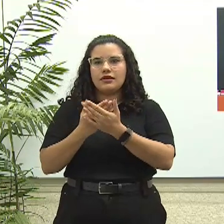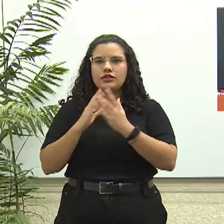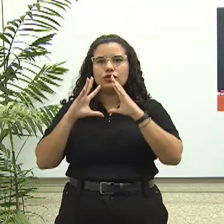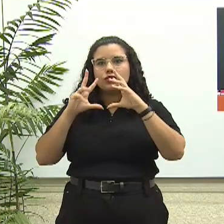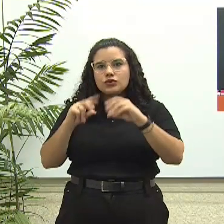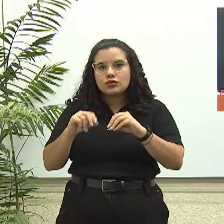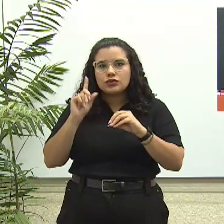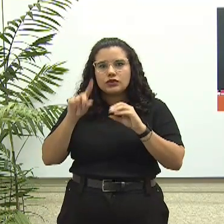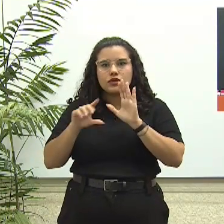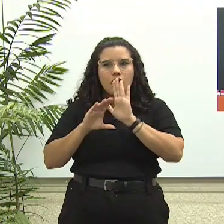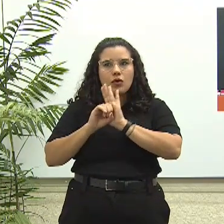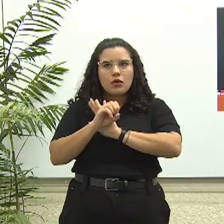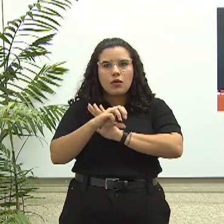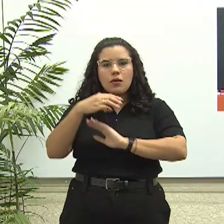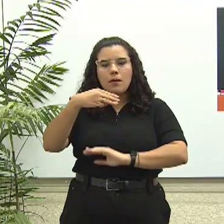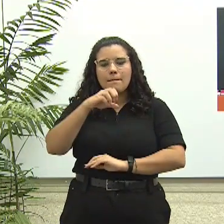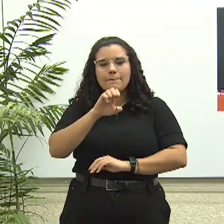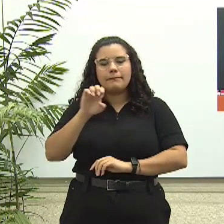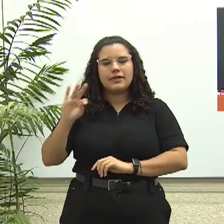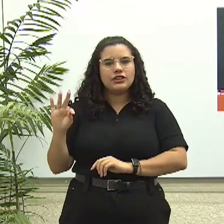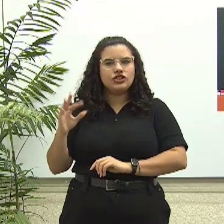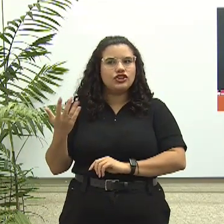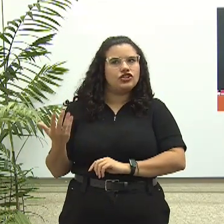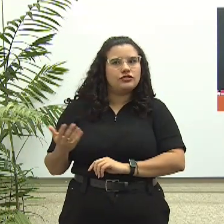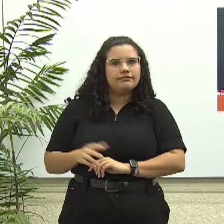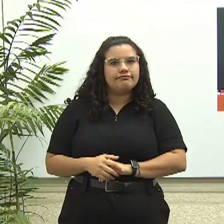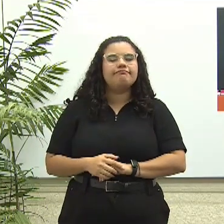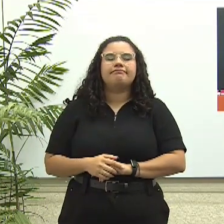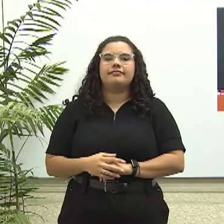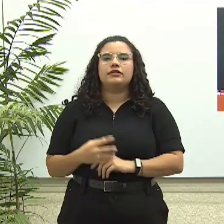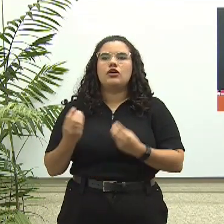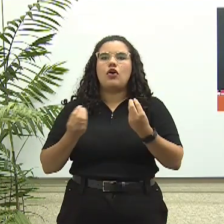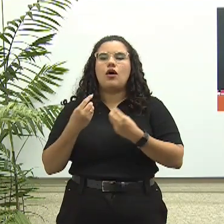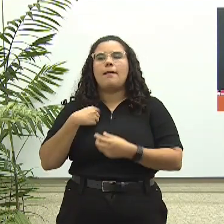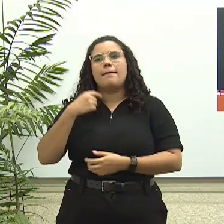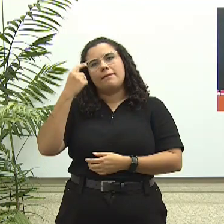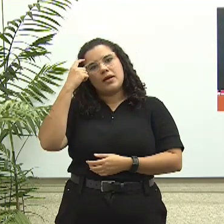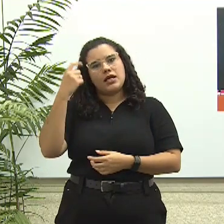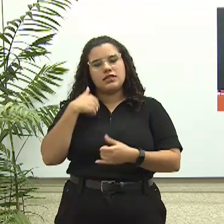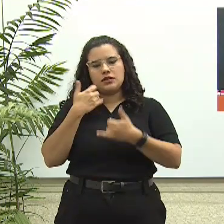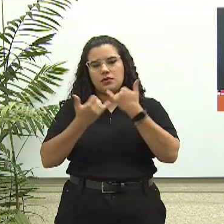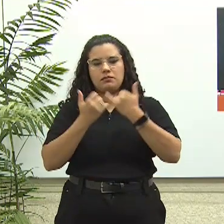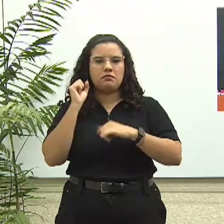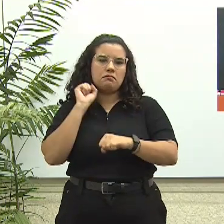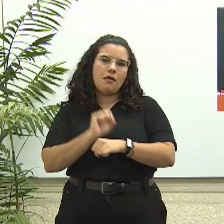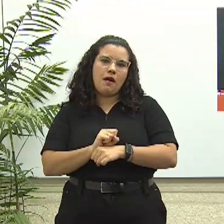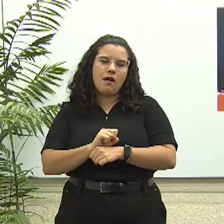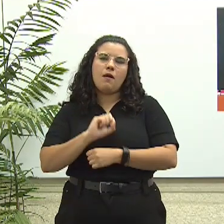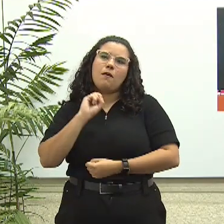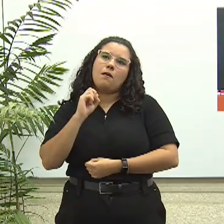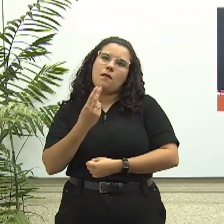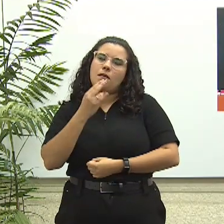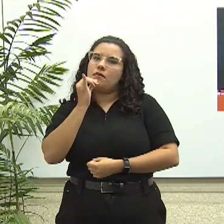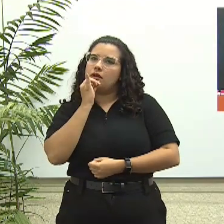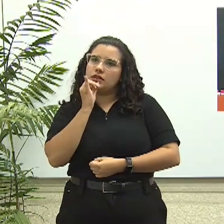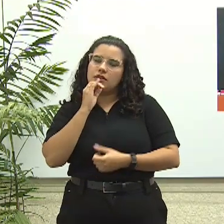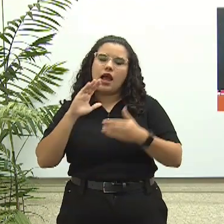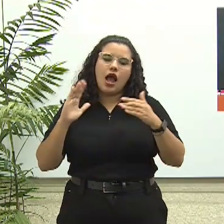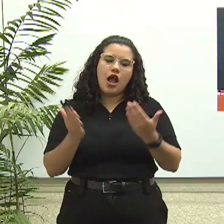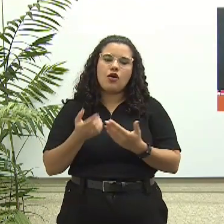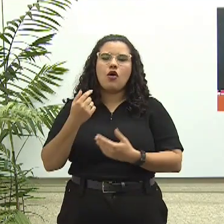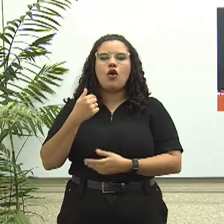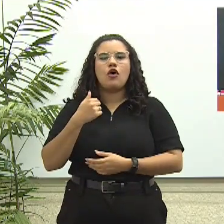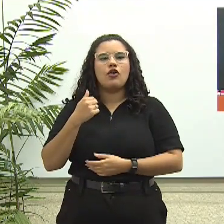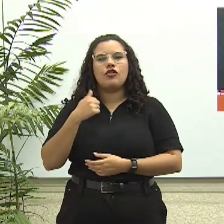me entendeu usa tudo como que você fala agora não brinco mais né Agora eu vou né eu vou